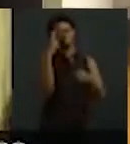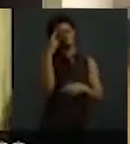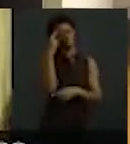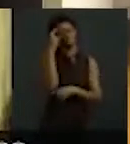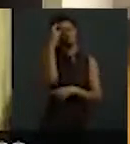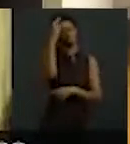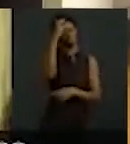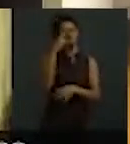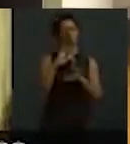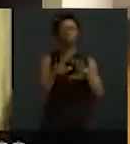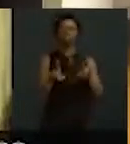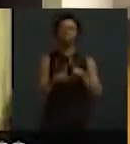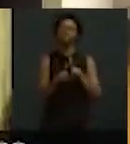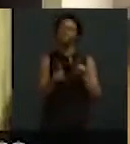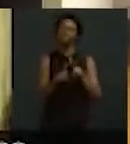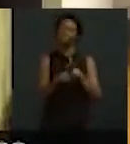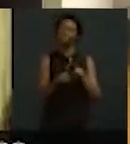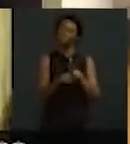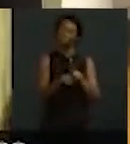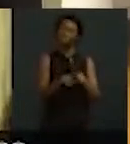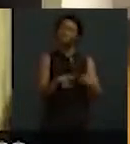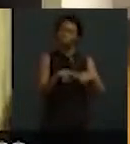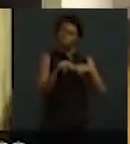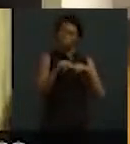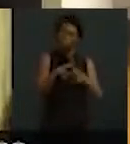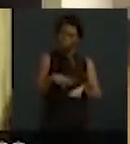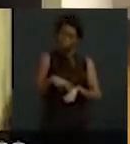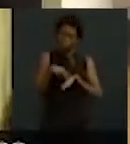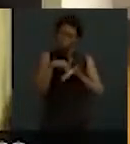intelectuais, como também por sua firme